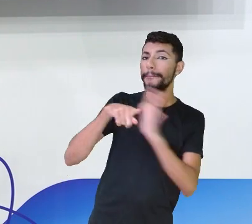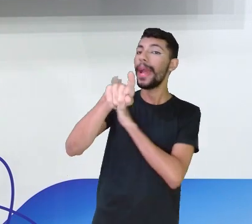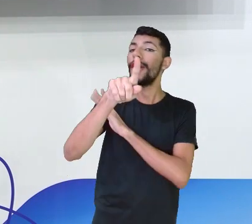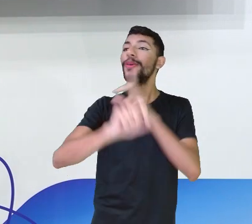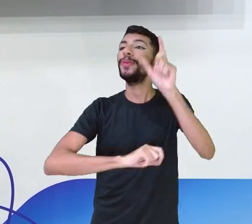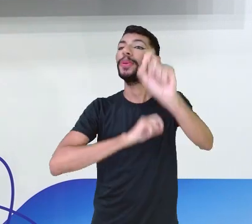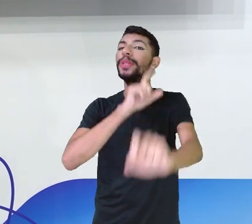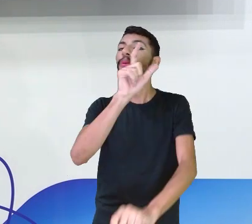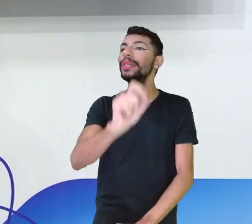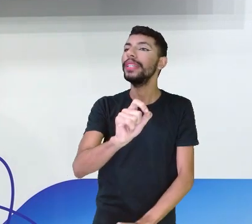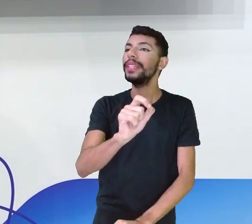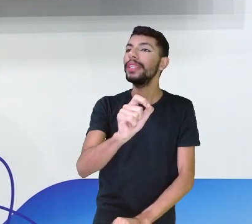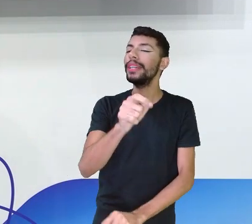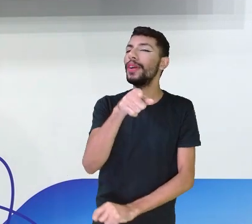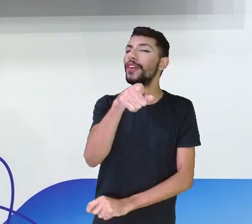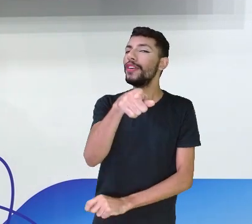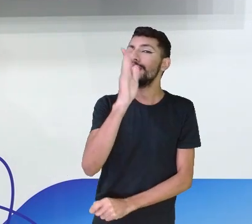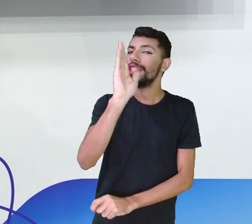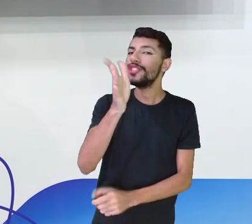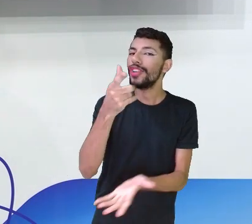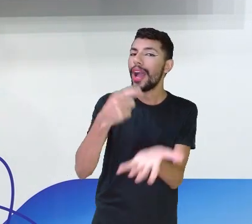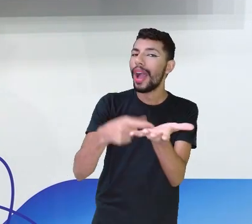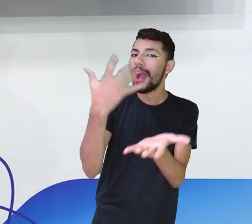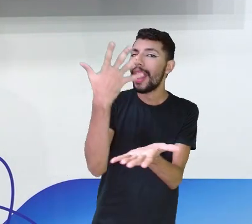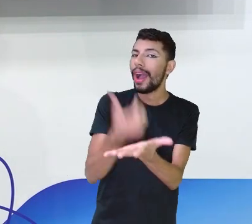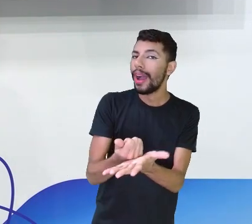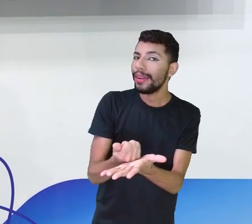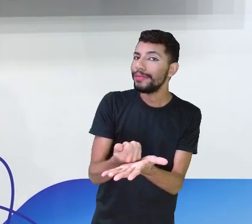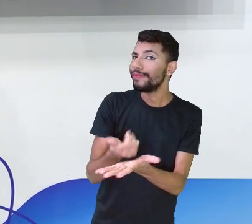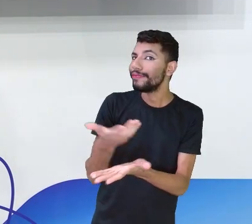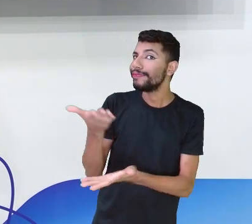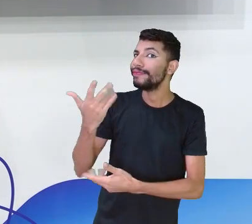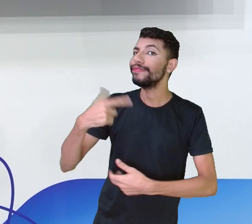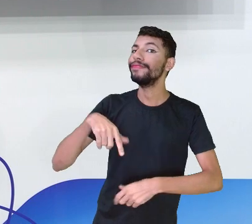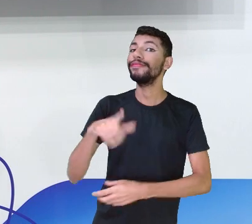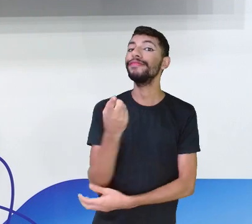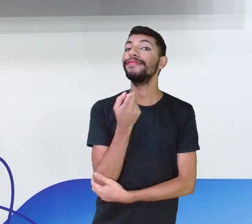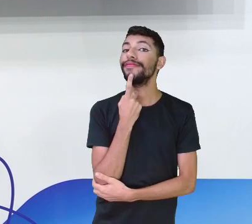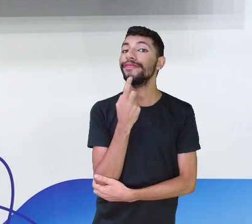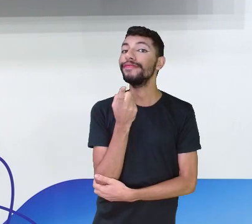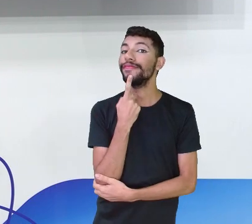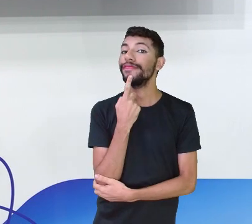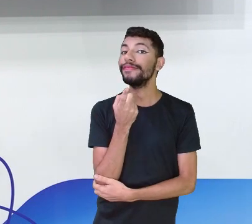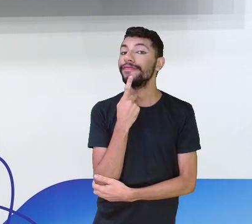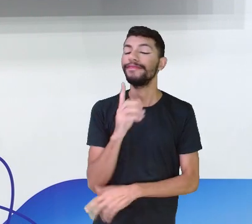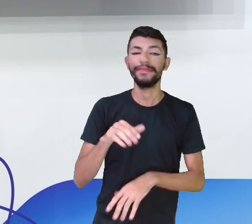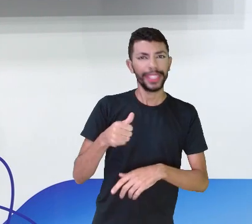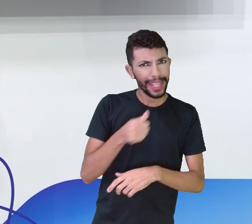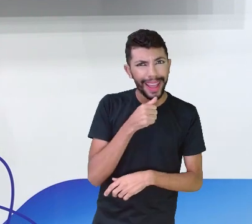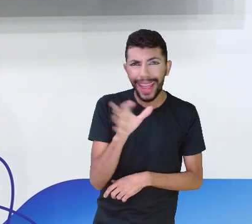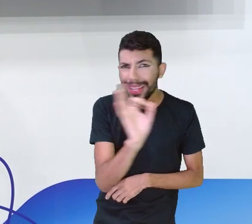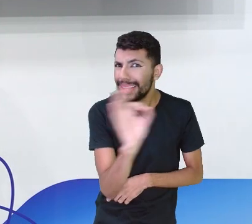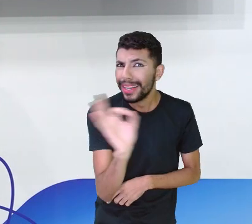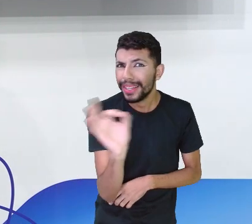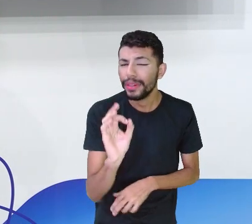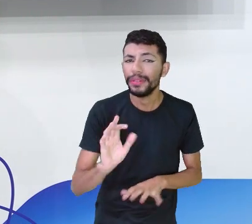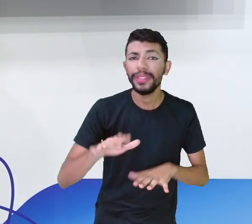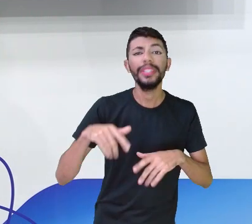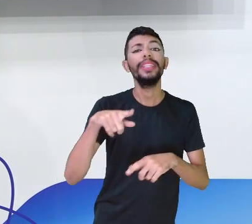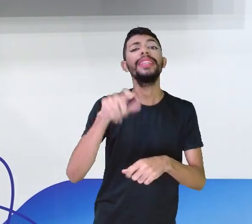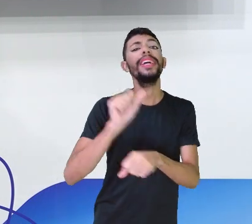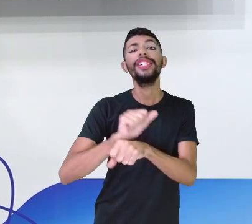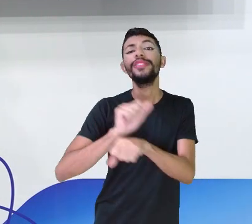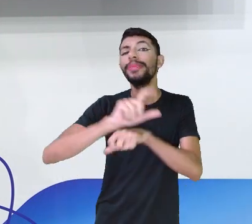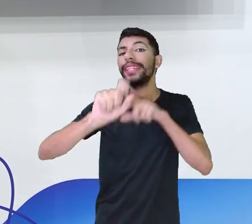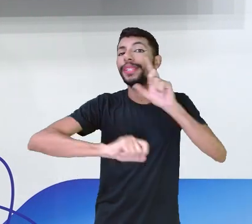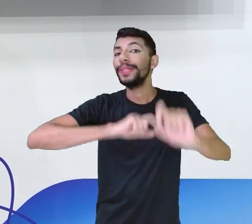quer calar. Você já baixou o aplicativo do Educa Recife? Ainda não? E você está